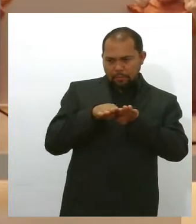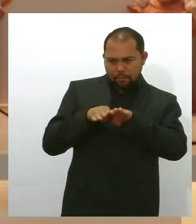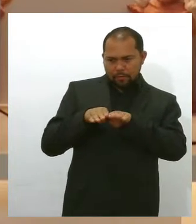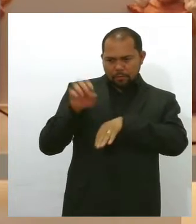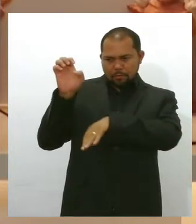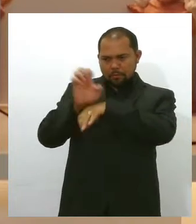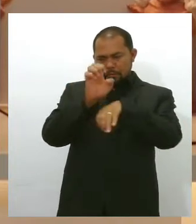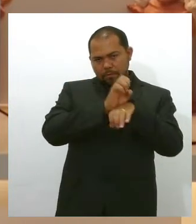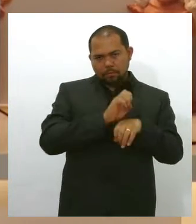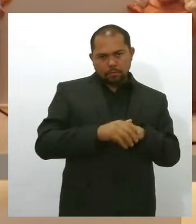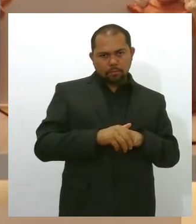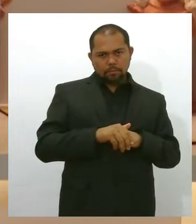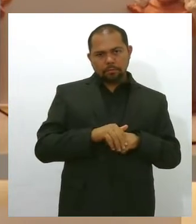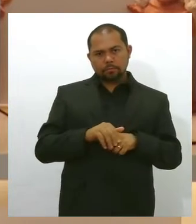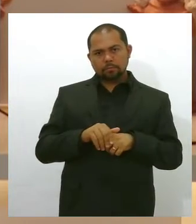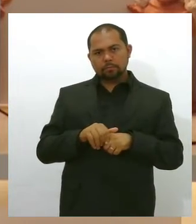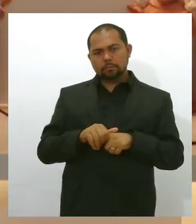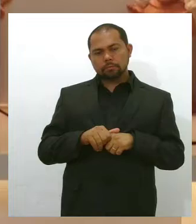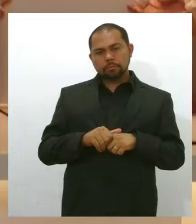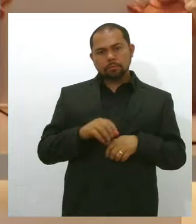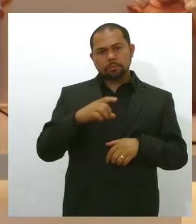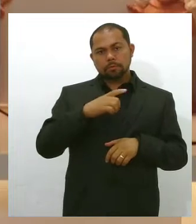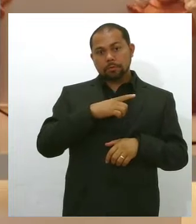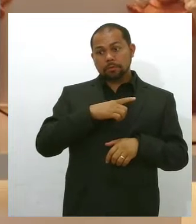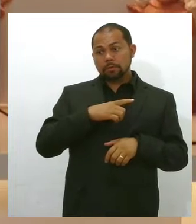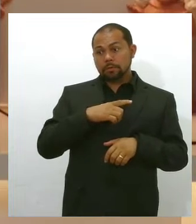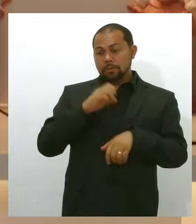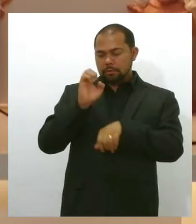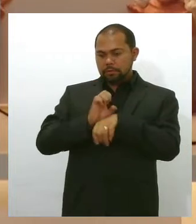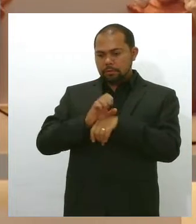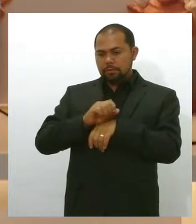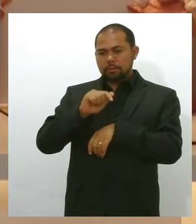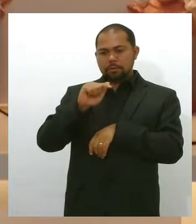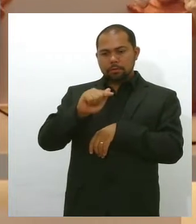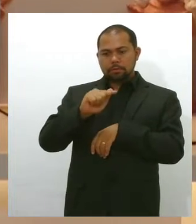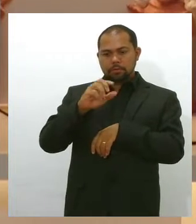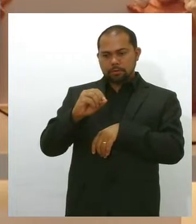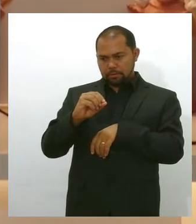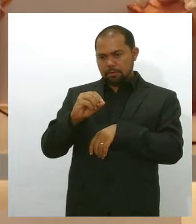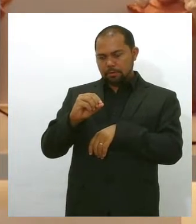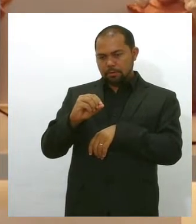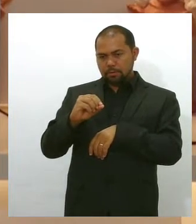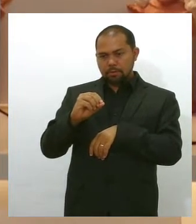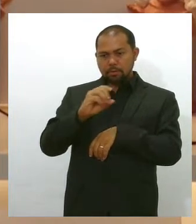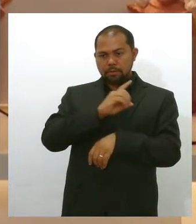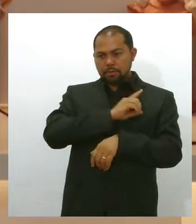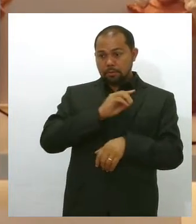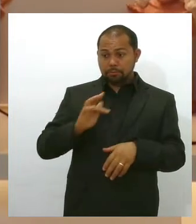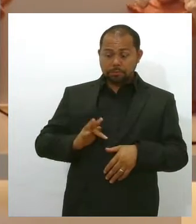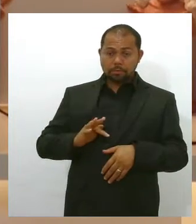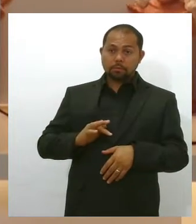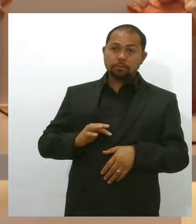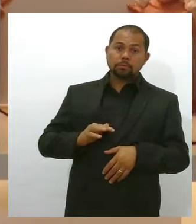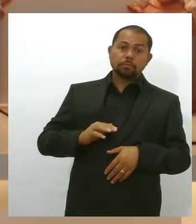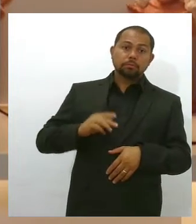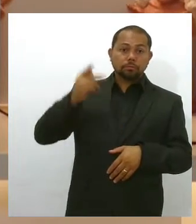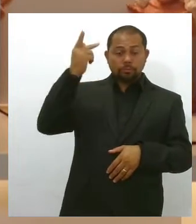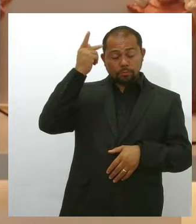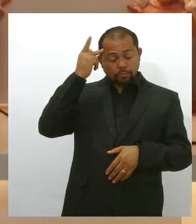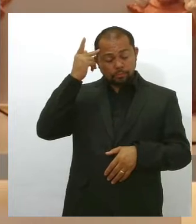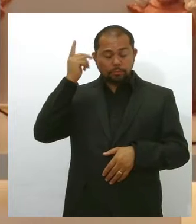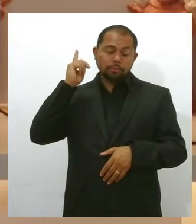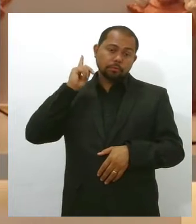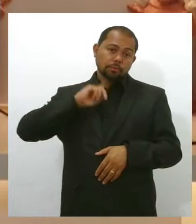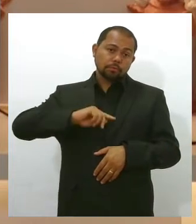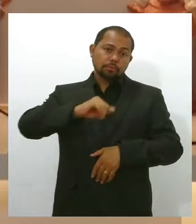alguns estados que têm setenta deputados São Paulo Rio de Janeiro Minas e Sergipe da somos pequenininho